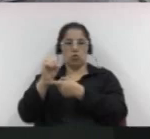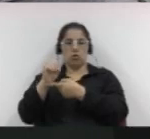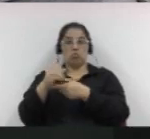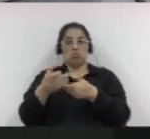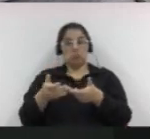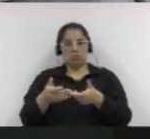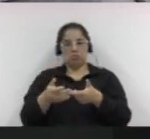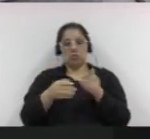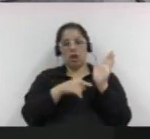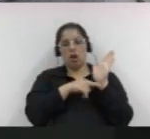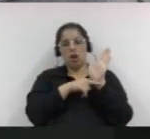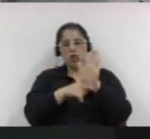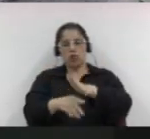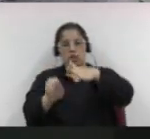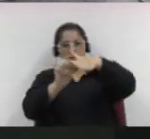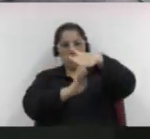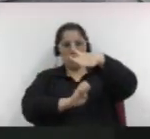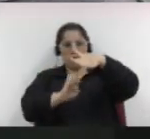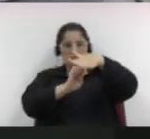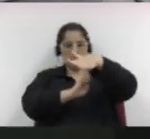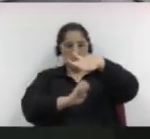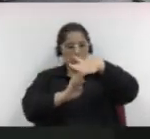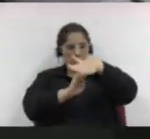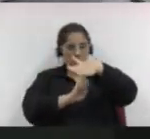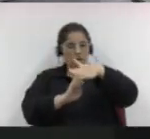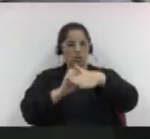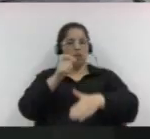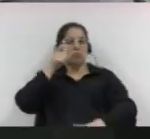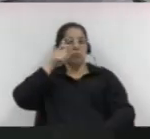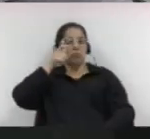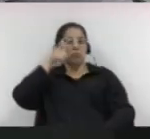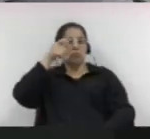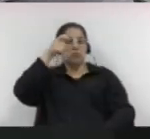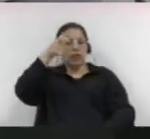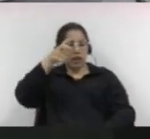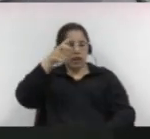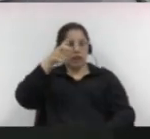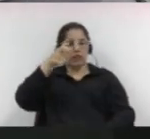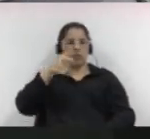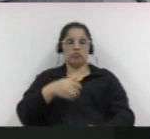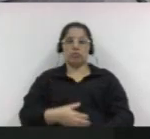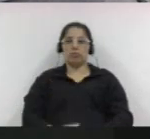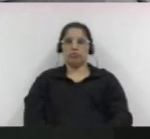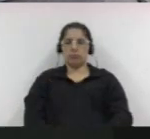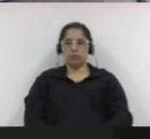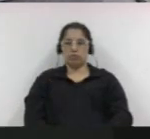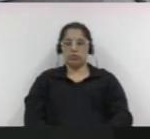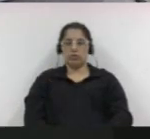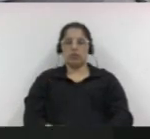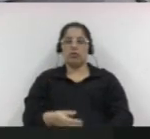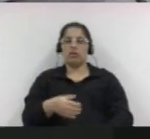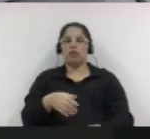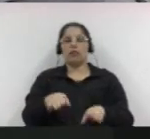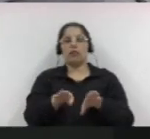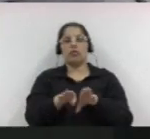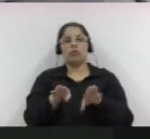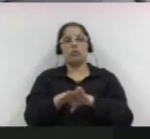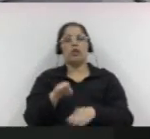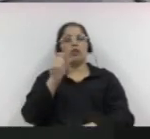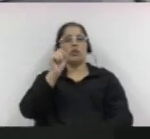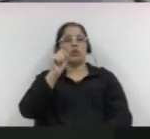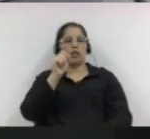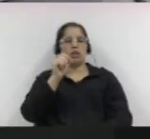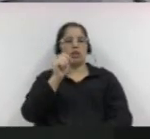grandes empresários, as grandes indústrias que estão aí. E tem mais, presidente, na cidade de Iracemapa está um alarme que vai fazer